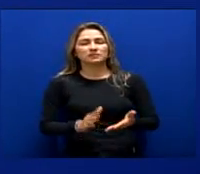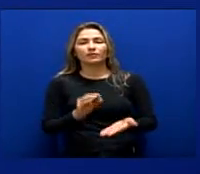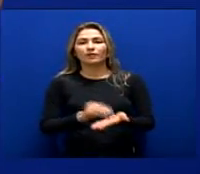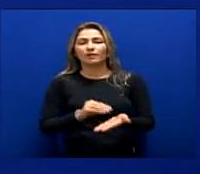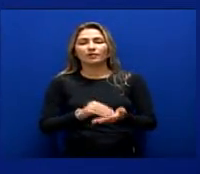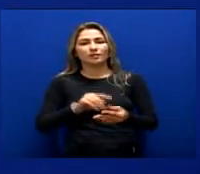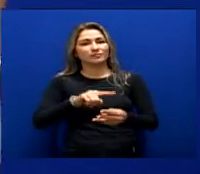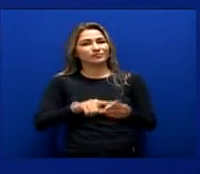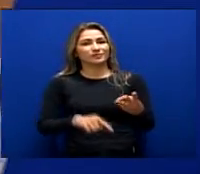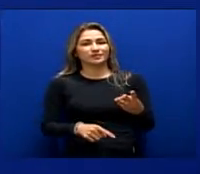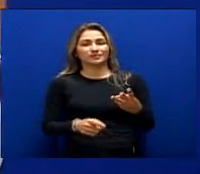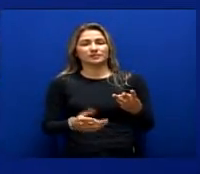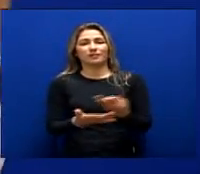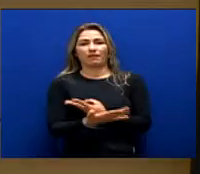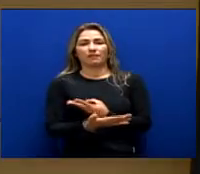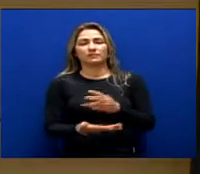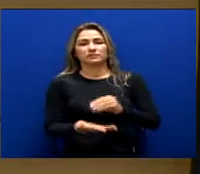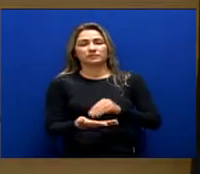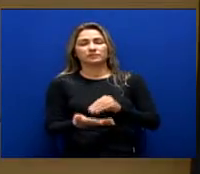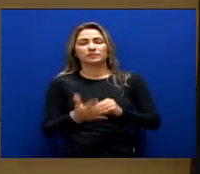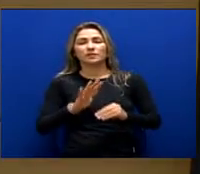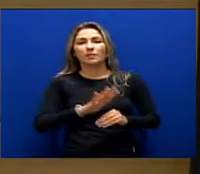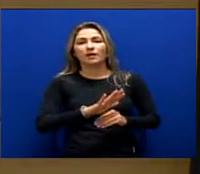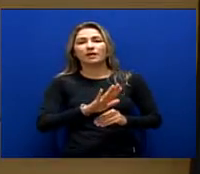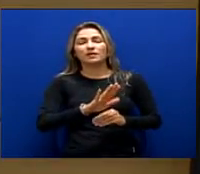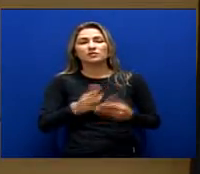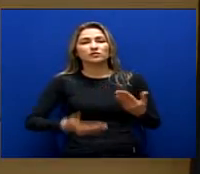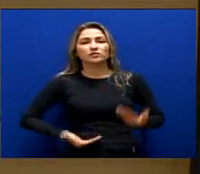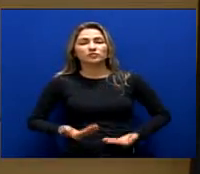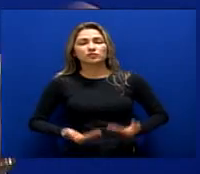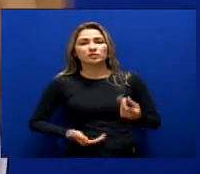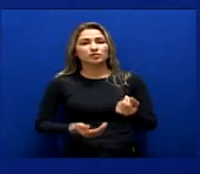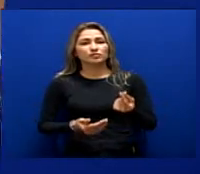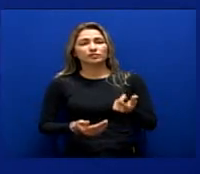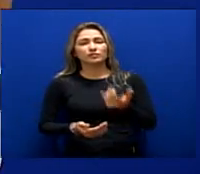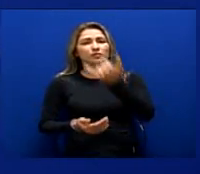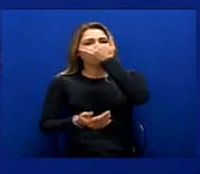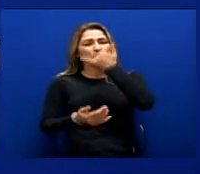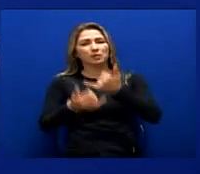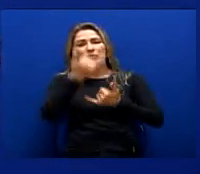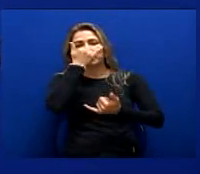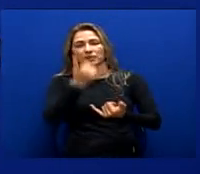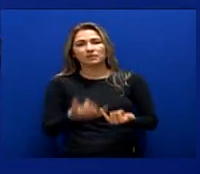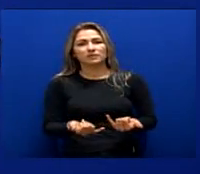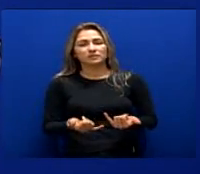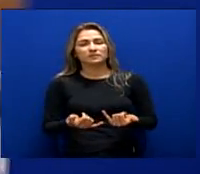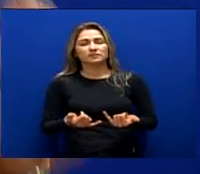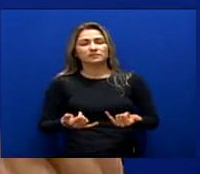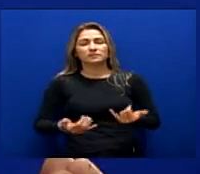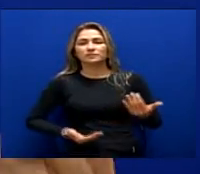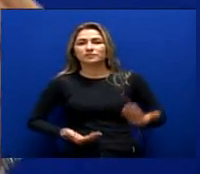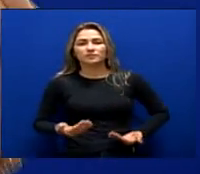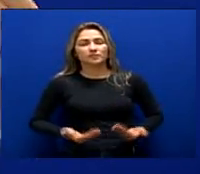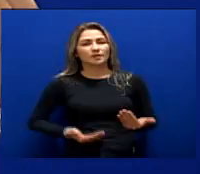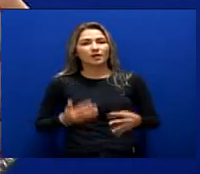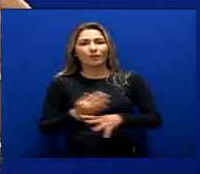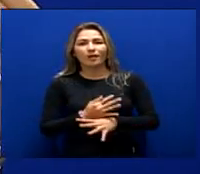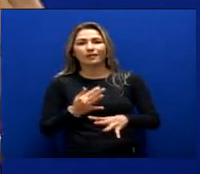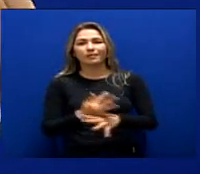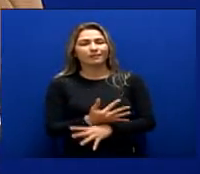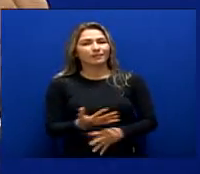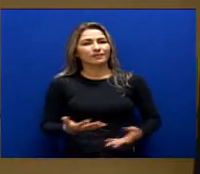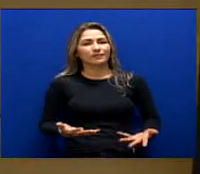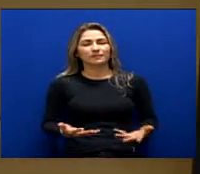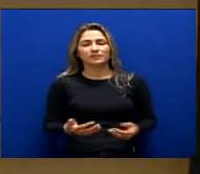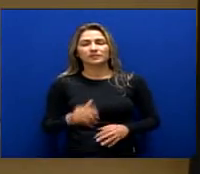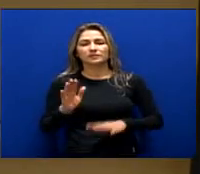esses trabalhadores que estão aqui hoje passam dificuldades financeiras desde aquela época então a minha filha até